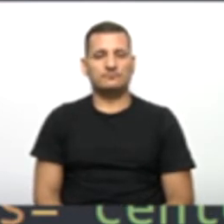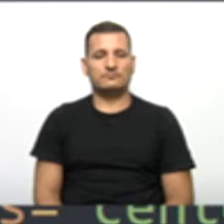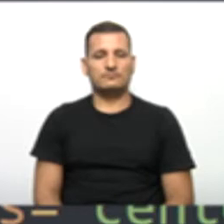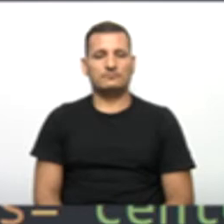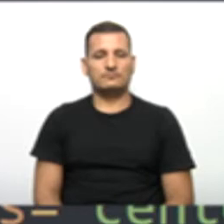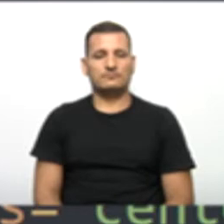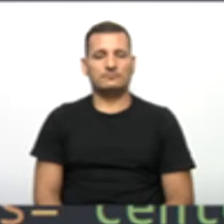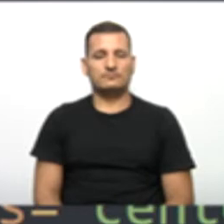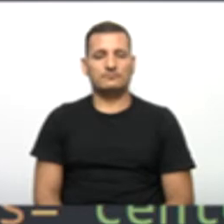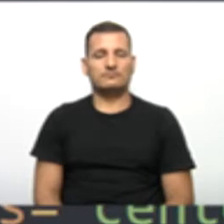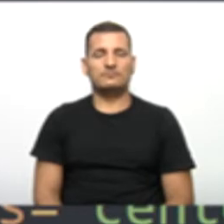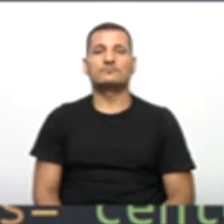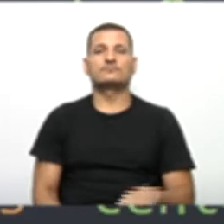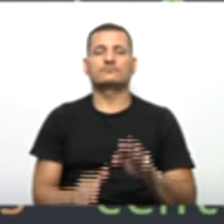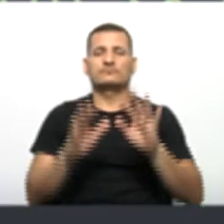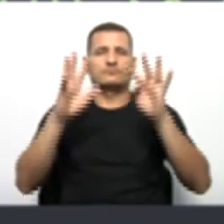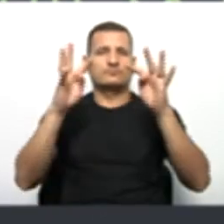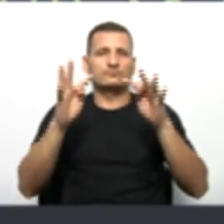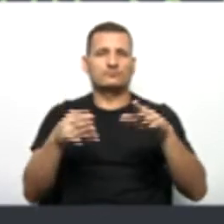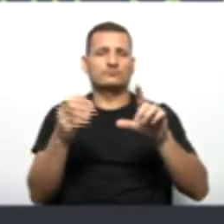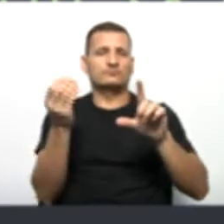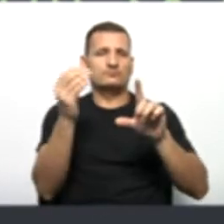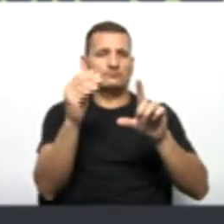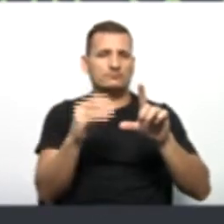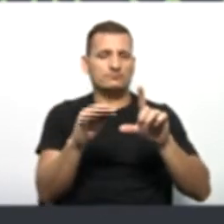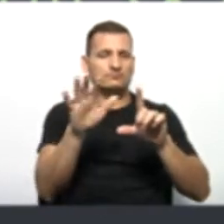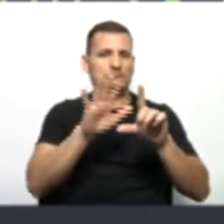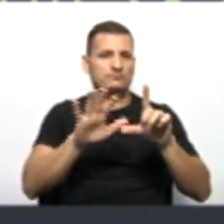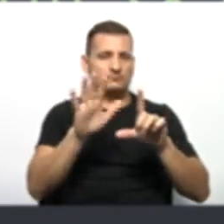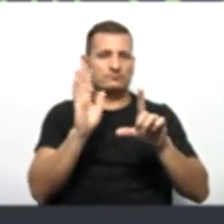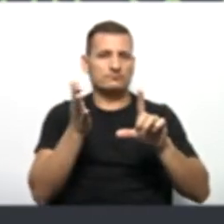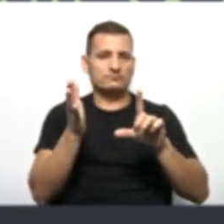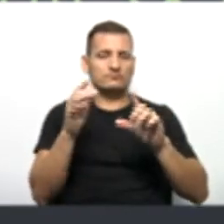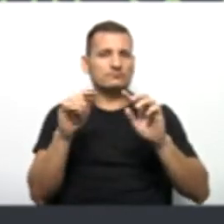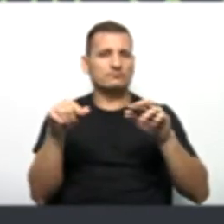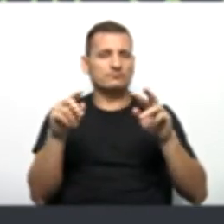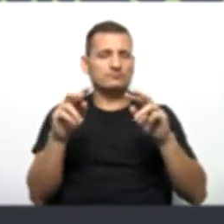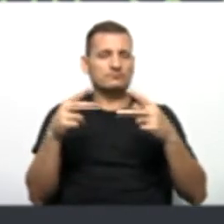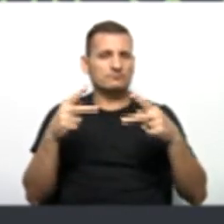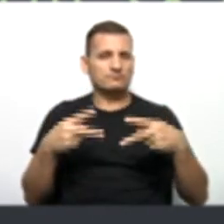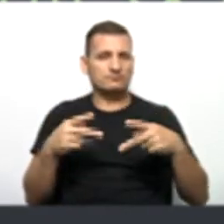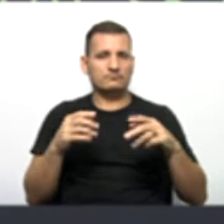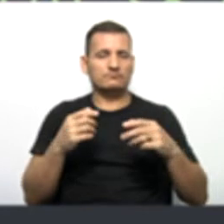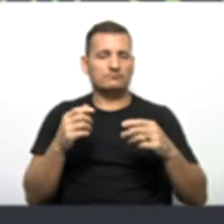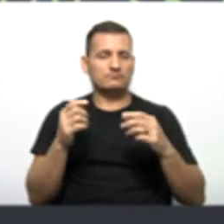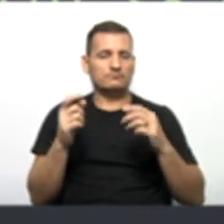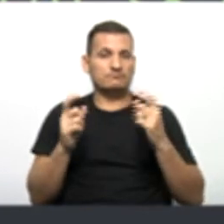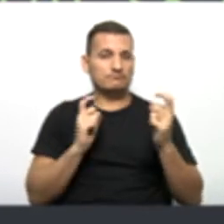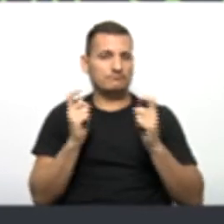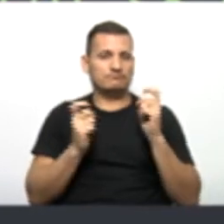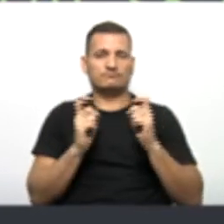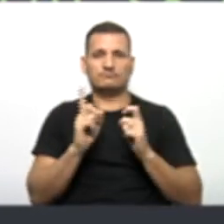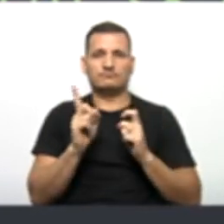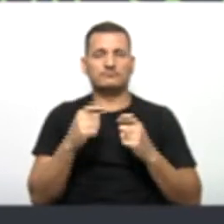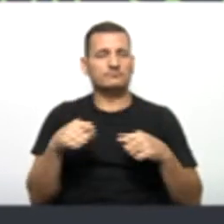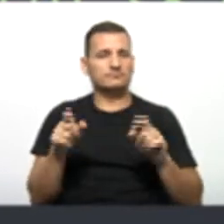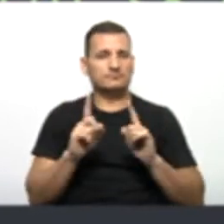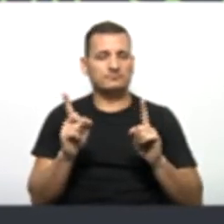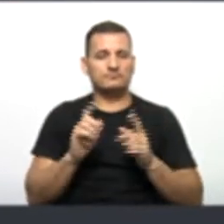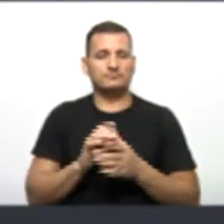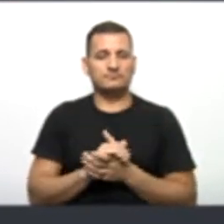desesperados com tanto html aqui tá pessoal fiquei tranquilo e para fins de